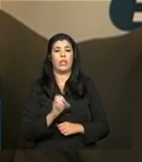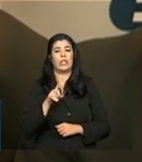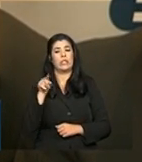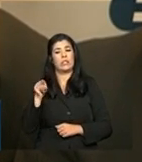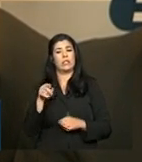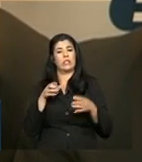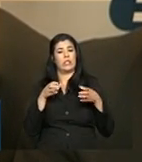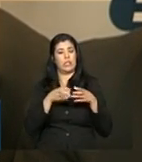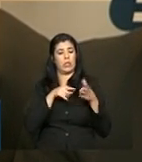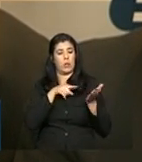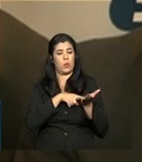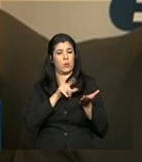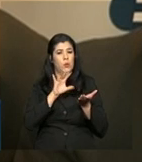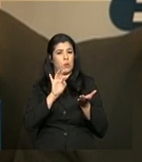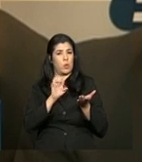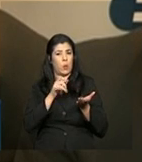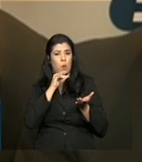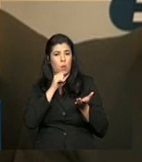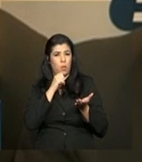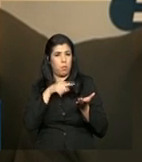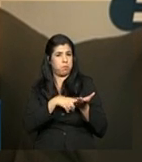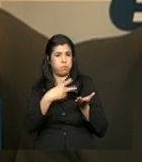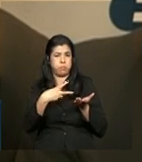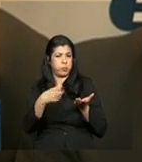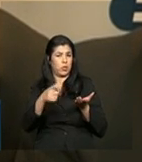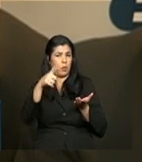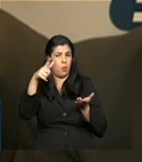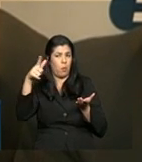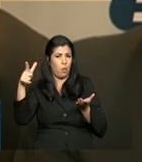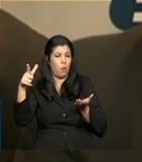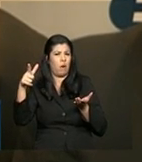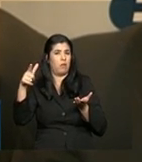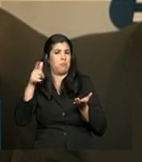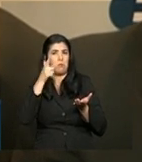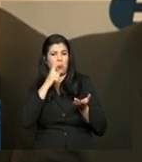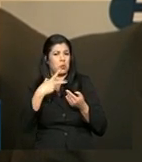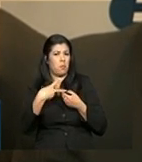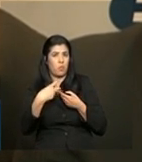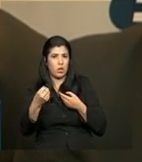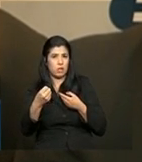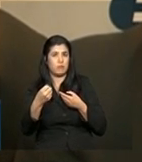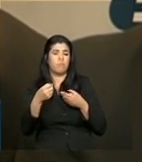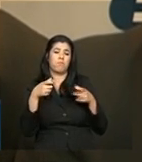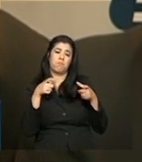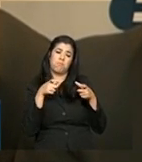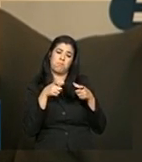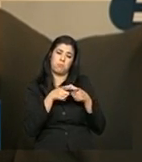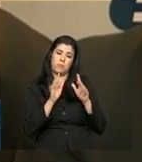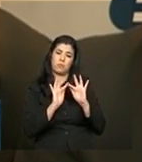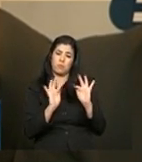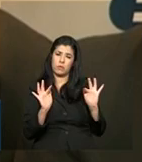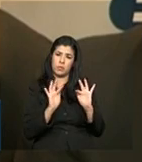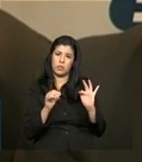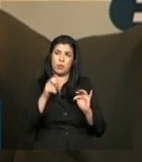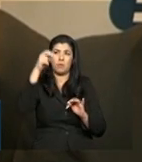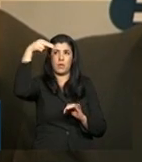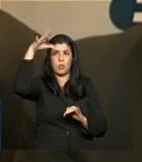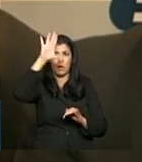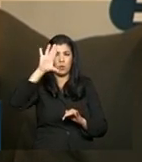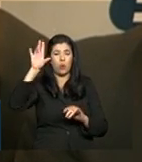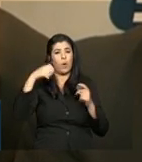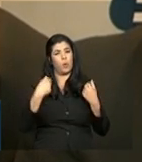mostrado não atrativos, eles já vêm de outros leilões, e por mais que sejam pequenos e estejam no norte, é preciso